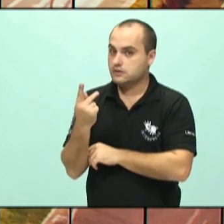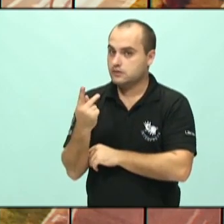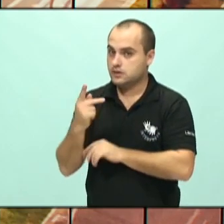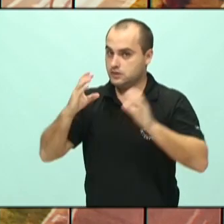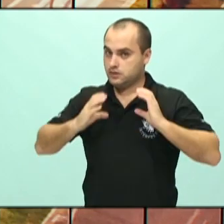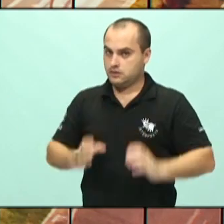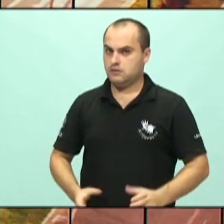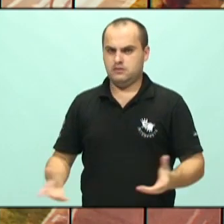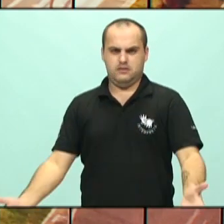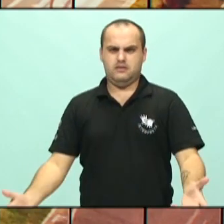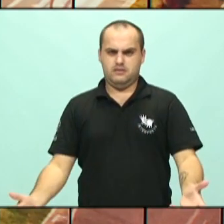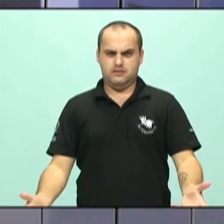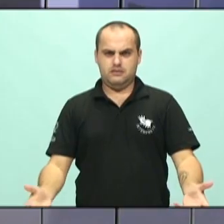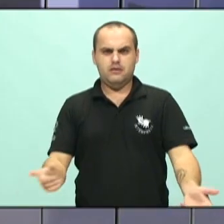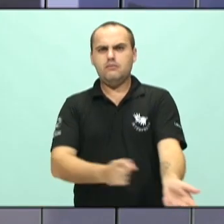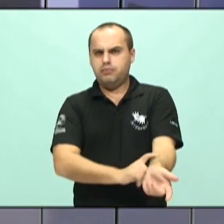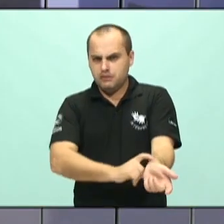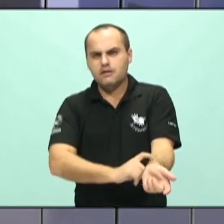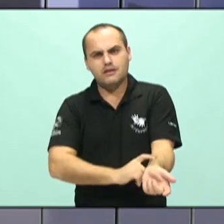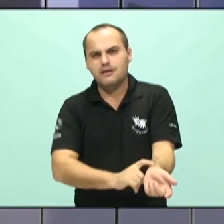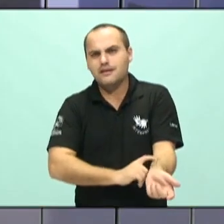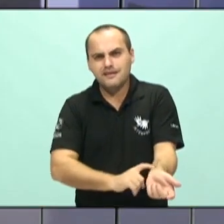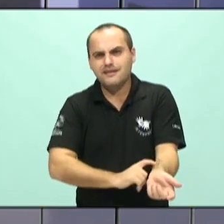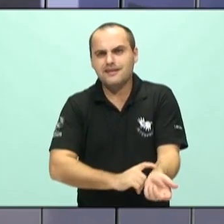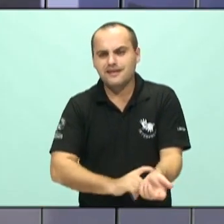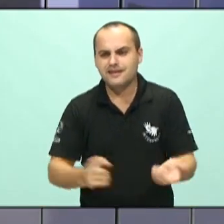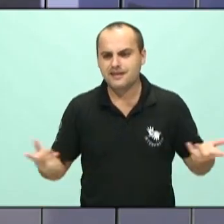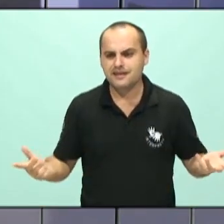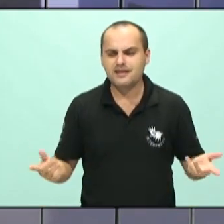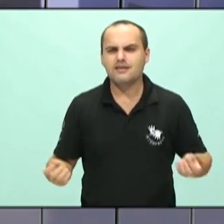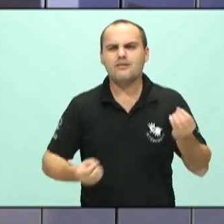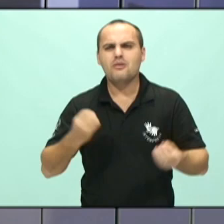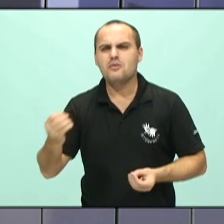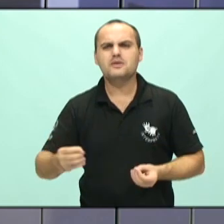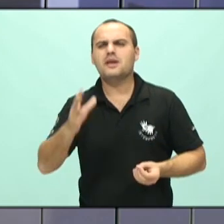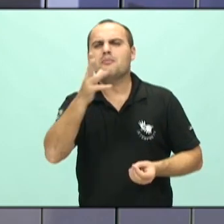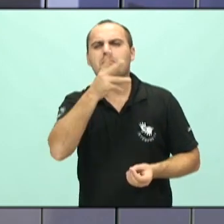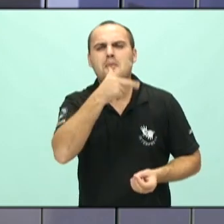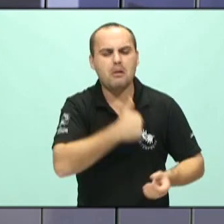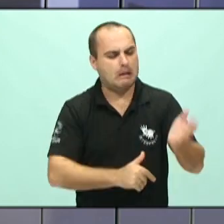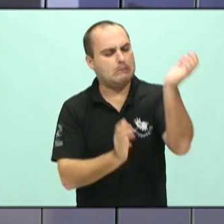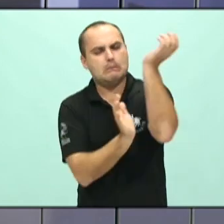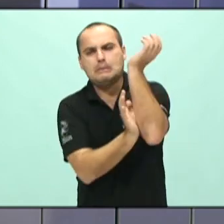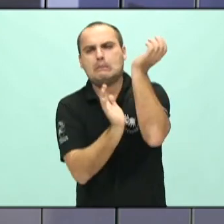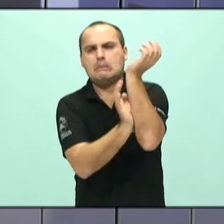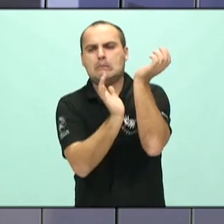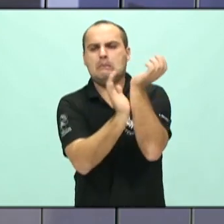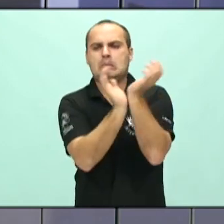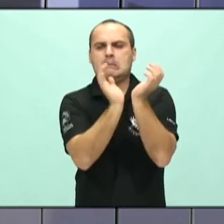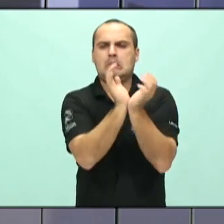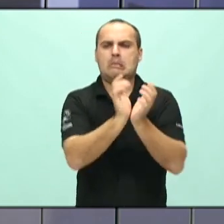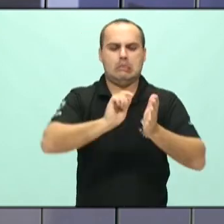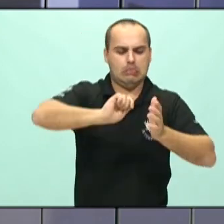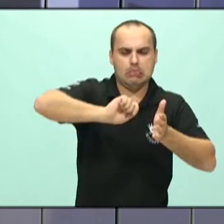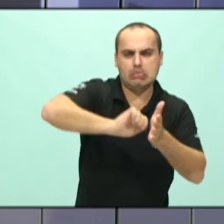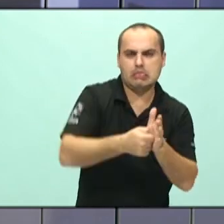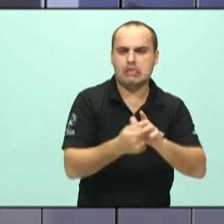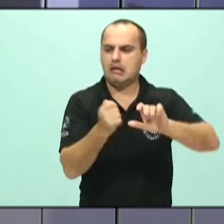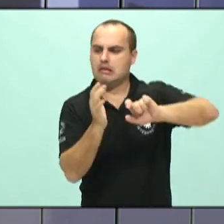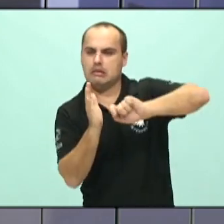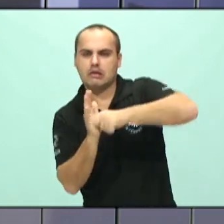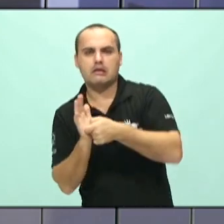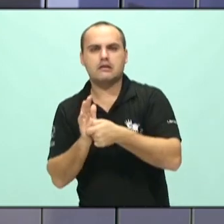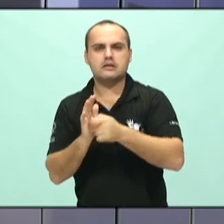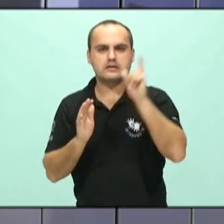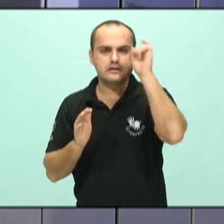não dá para ficar indignado com uma coisa dessa? Como é que as coisas são tão demoradas, tão burocráticas, tão travadas, tão difíceis